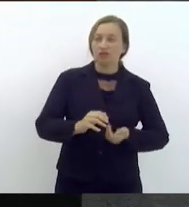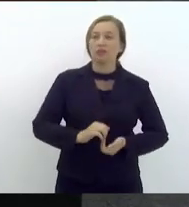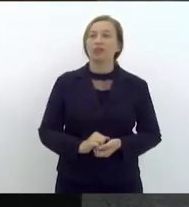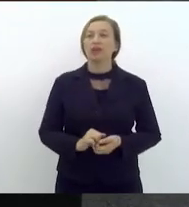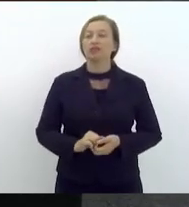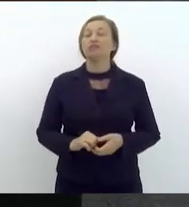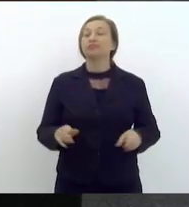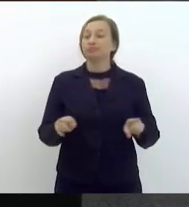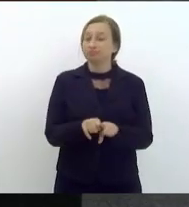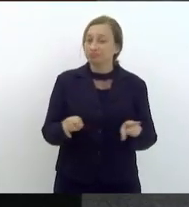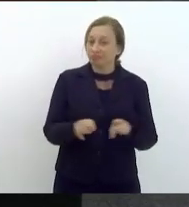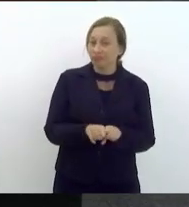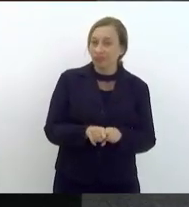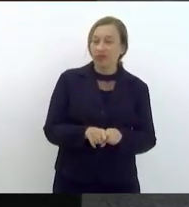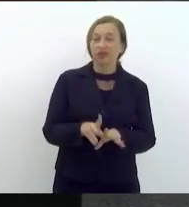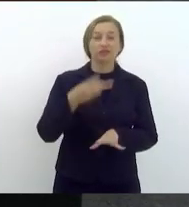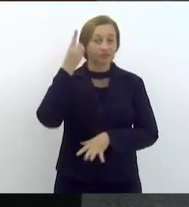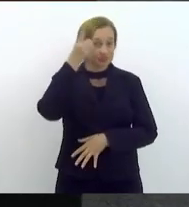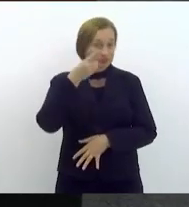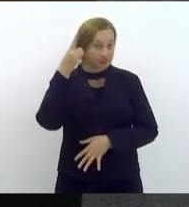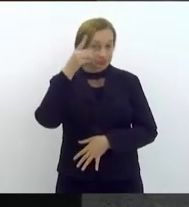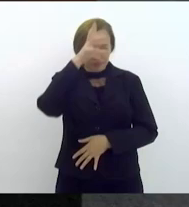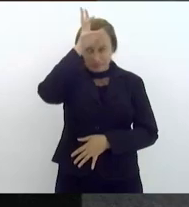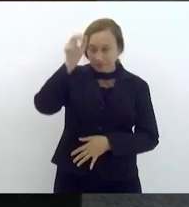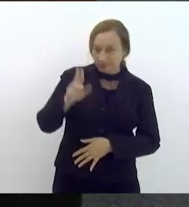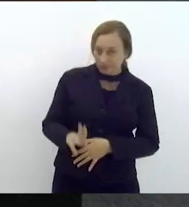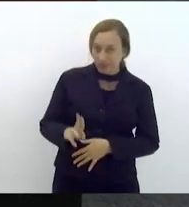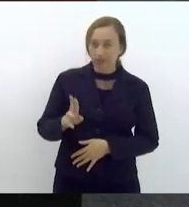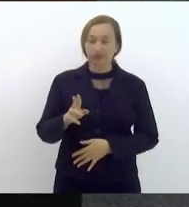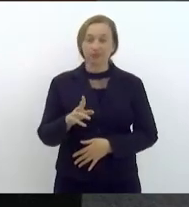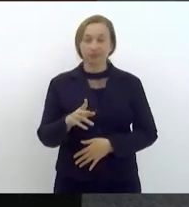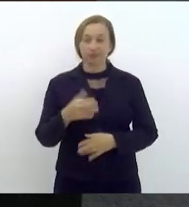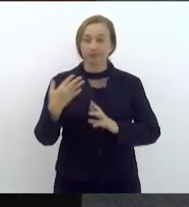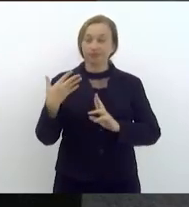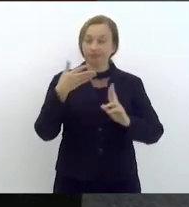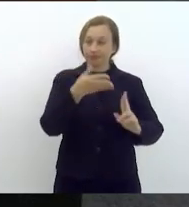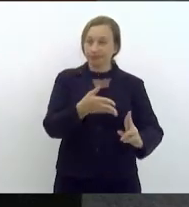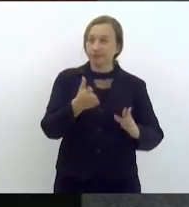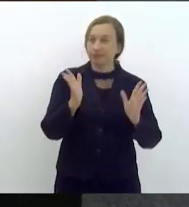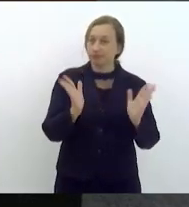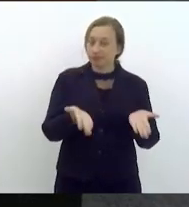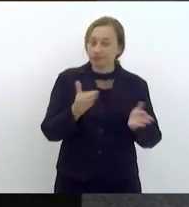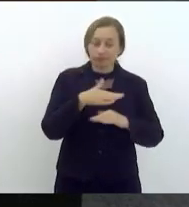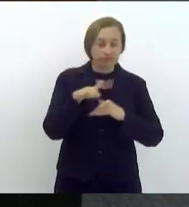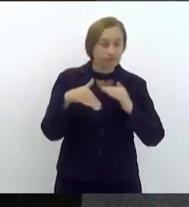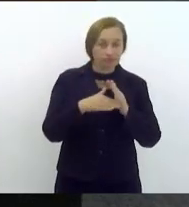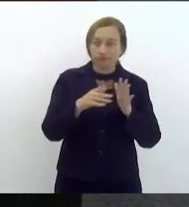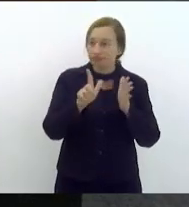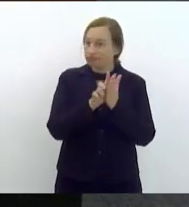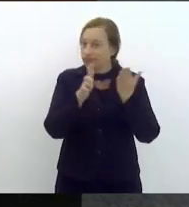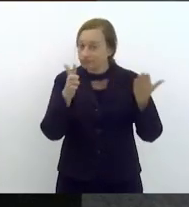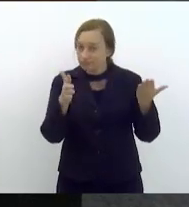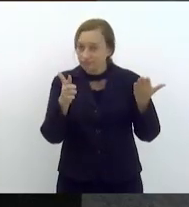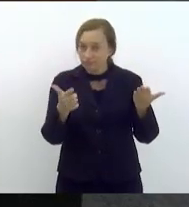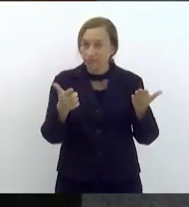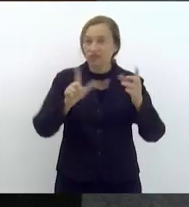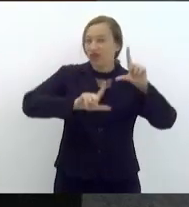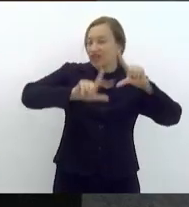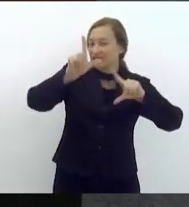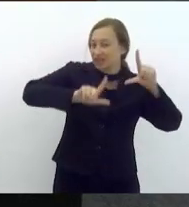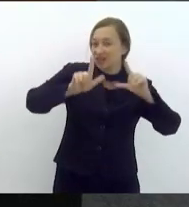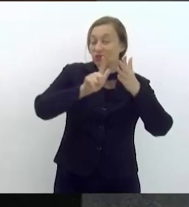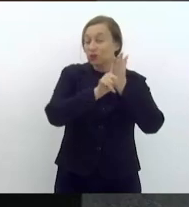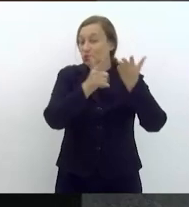e também queria deputada tia Ju fazer aqui uma referência que hoje todos os jornais a TV